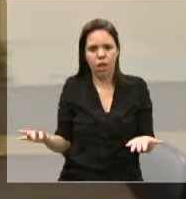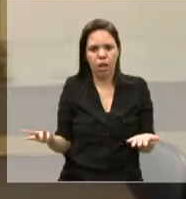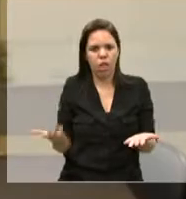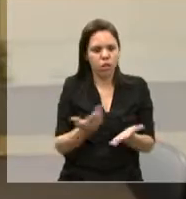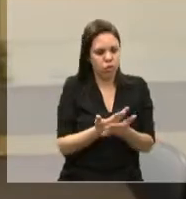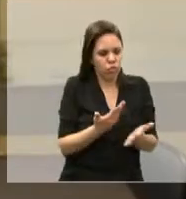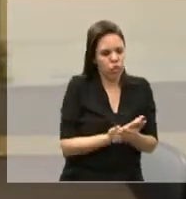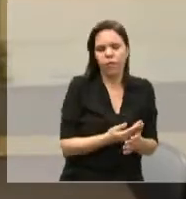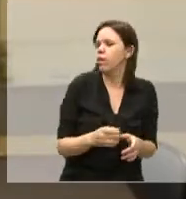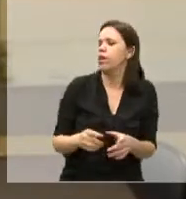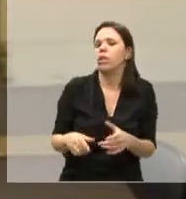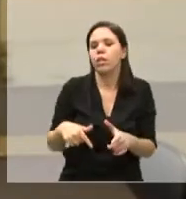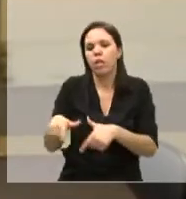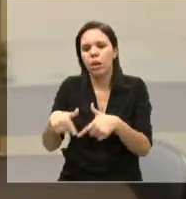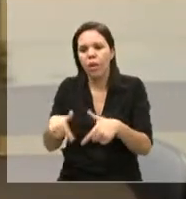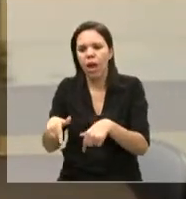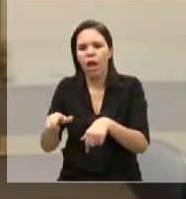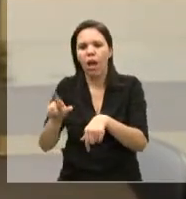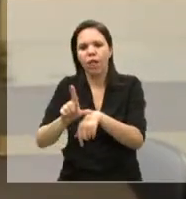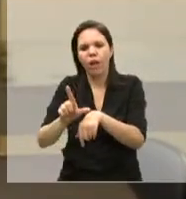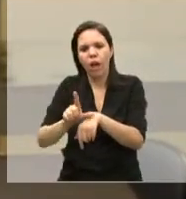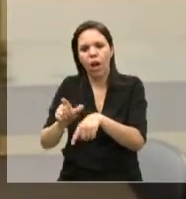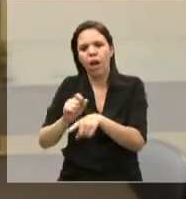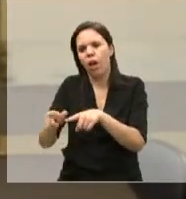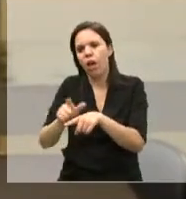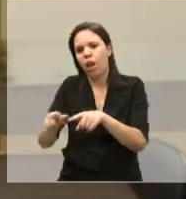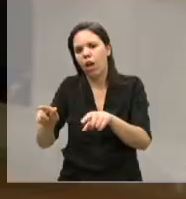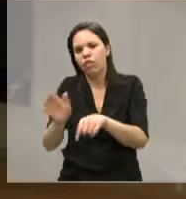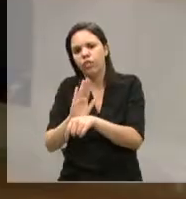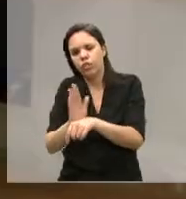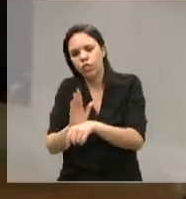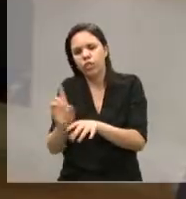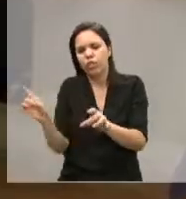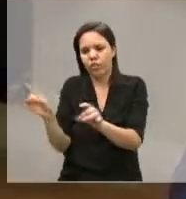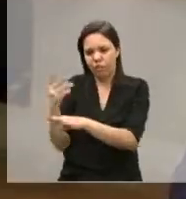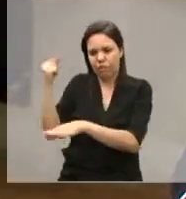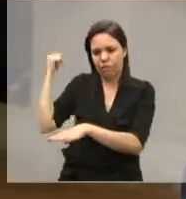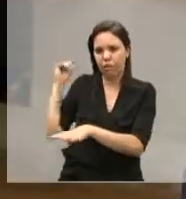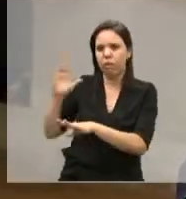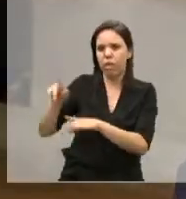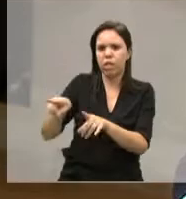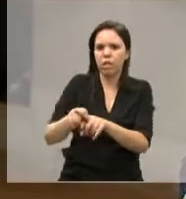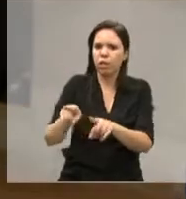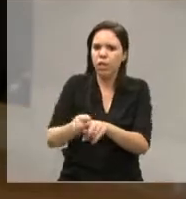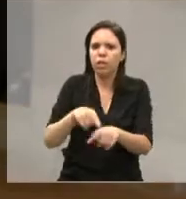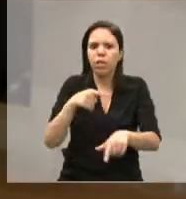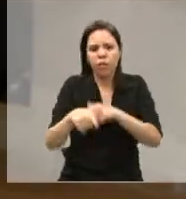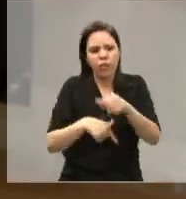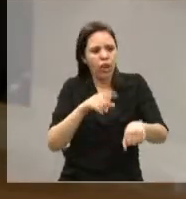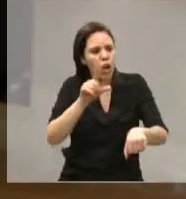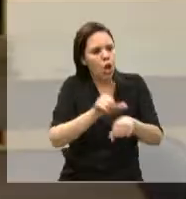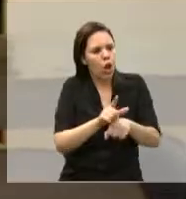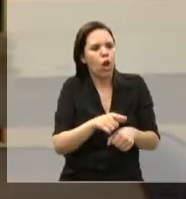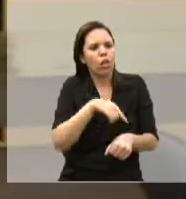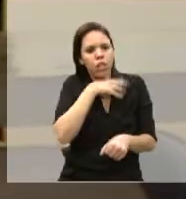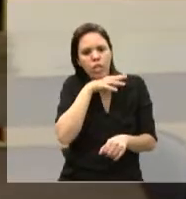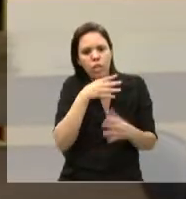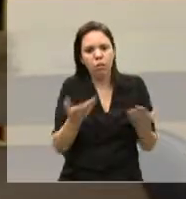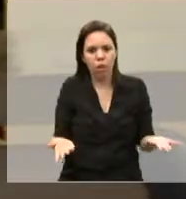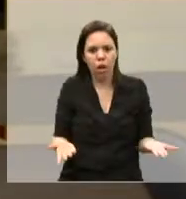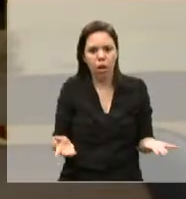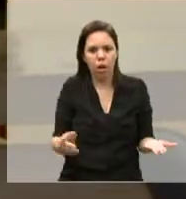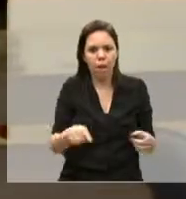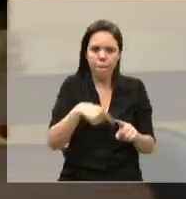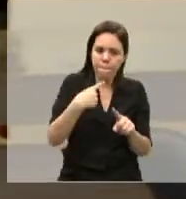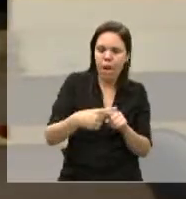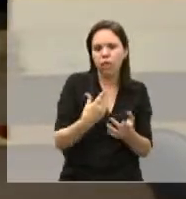trabalhava numa pet shop e trabalhava numa locadora de vídeo, que acabou as locadoras de vídeo, sim, né? Então ele tinha dois empregos, uhum, já